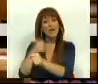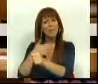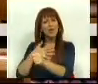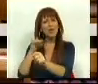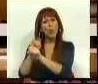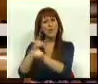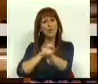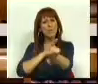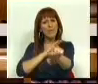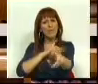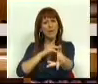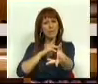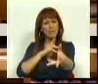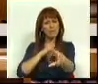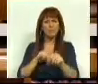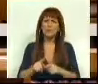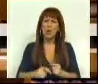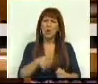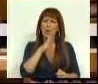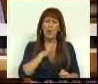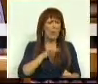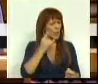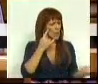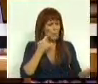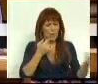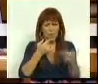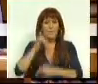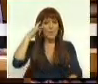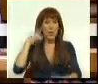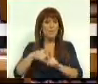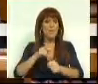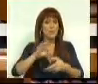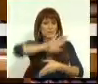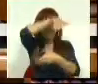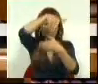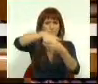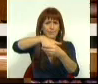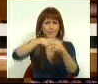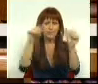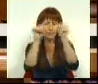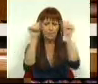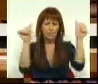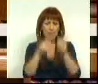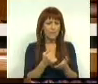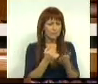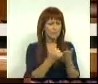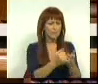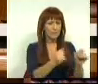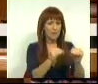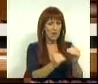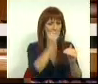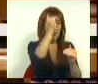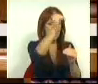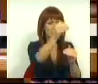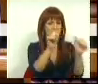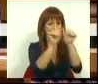empresas privadas. Segundo o que já nos foi dado conhecer, a intenção é fundir os sistemas existentes em Alta em